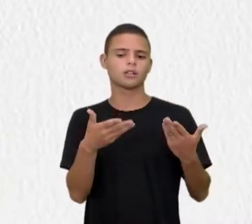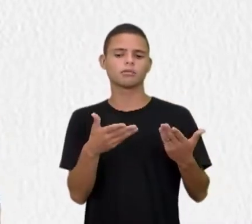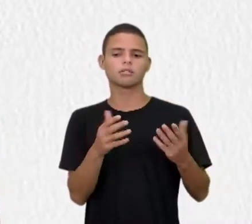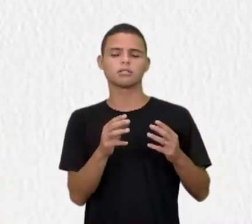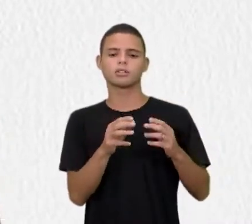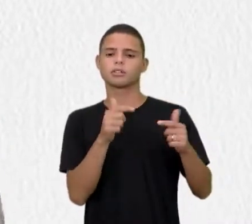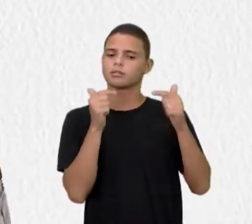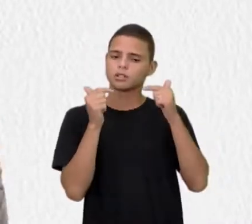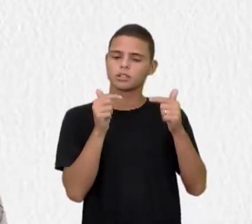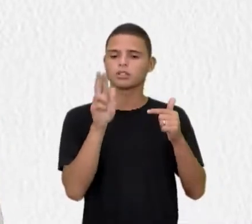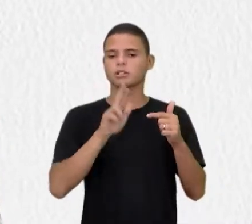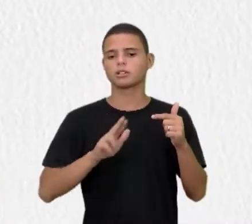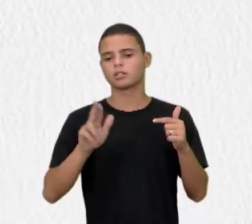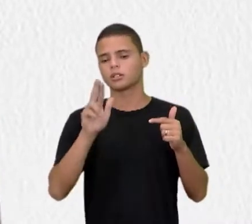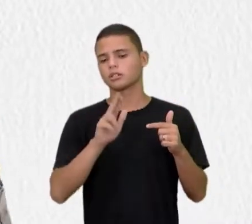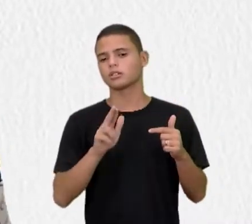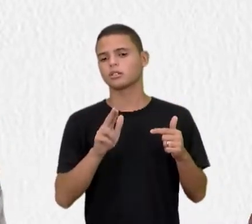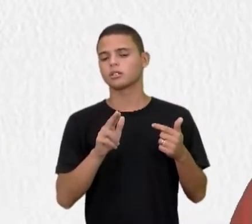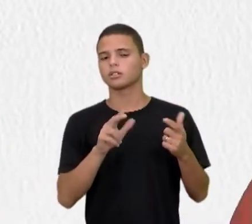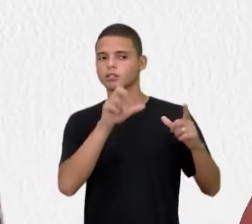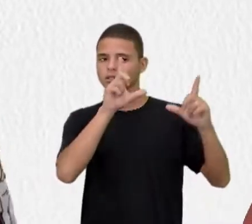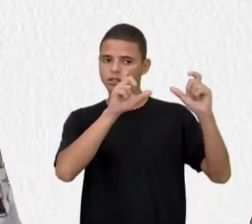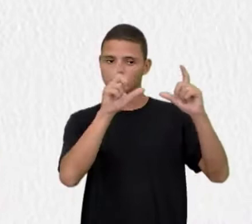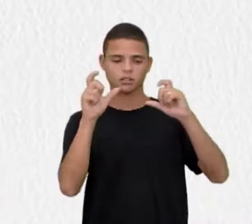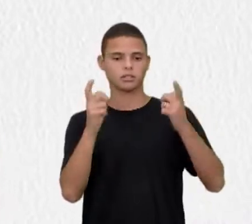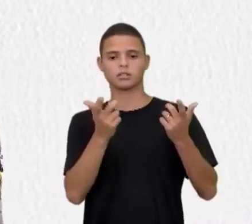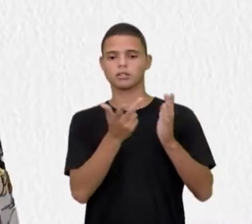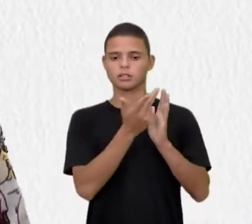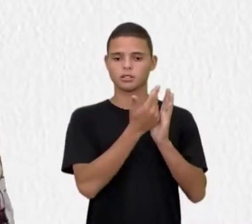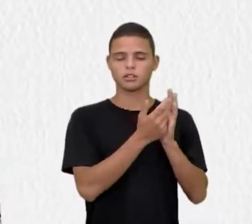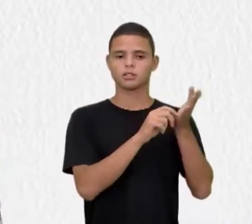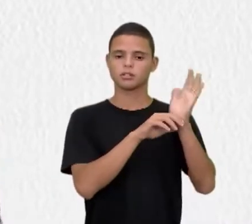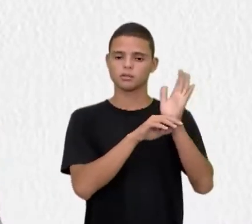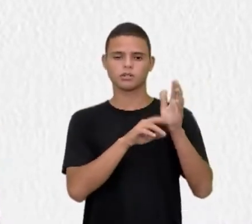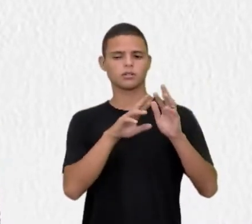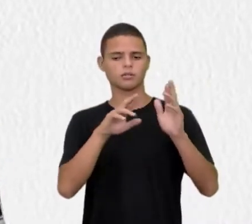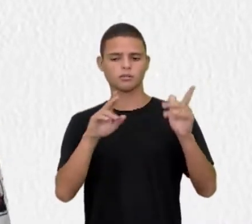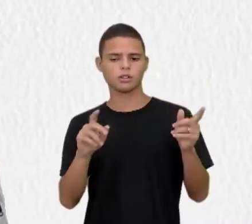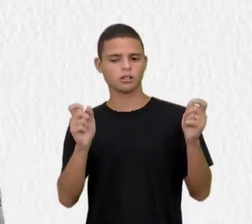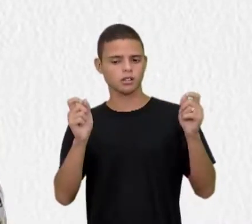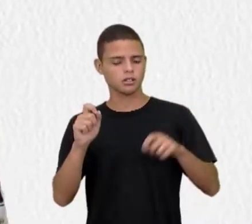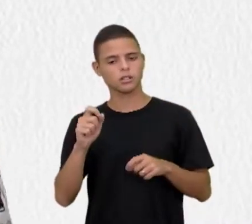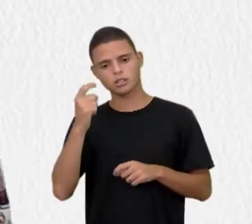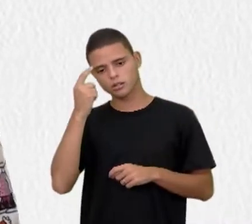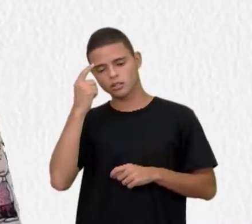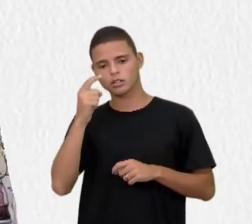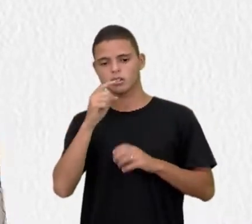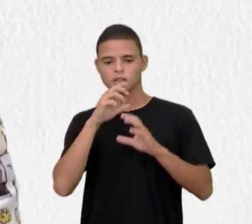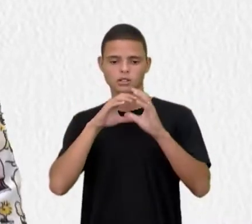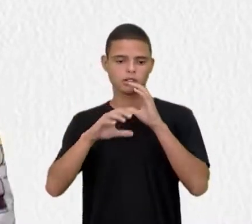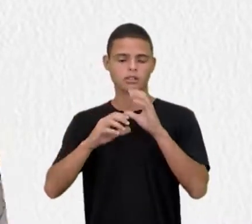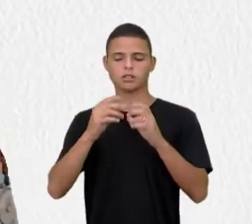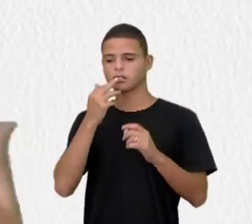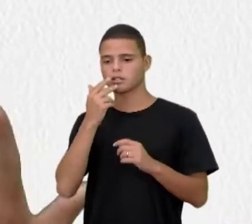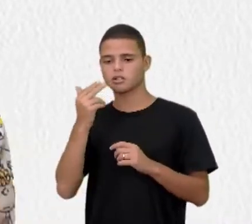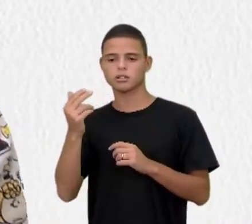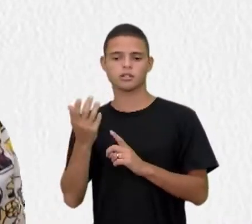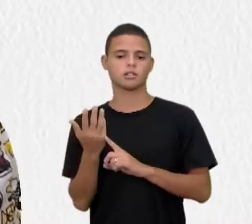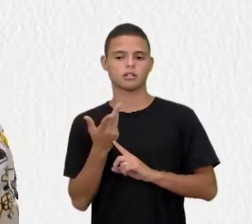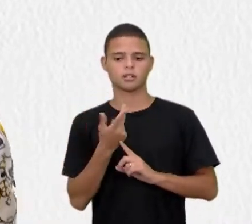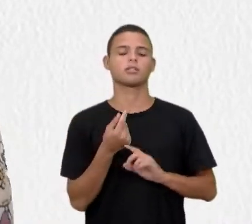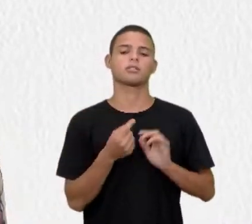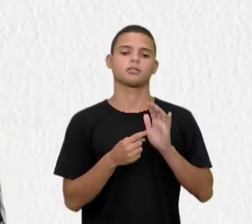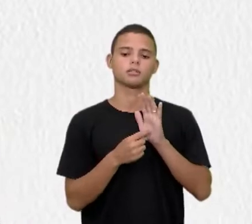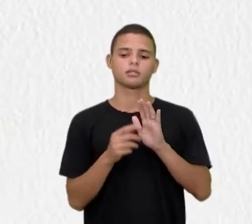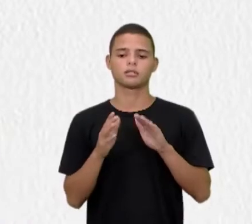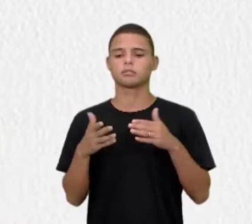a fotografia, usou o desenho, a charge, o cartoon. A gente começa a pensar também nas linguagens artísticas que foram